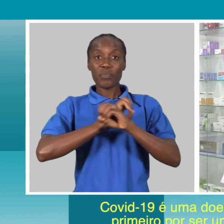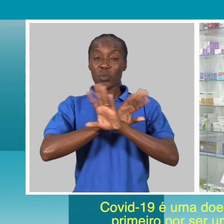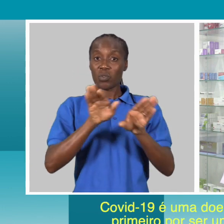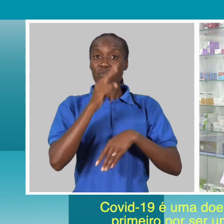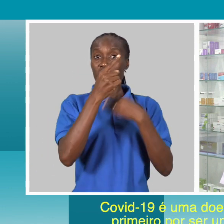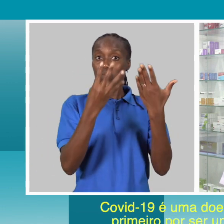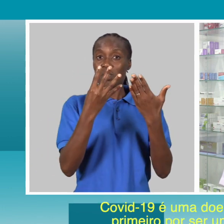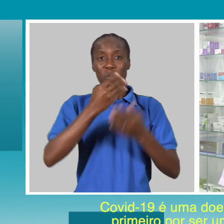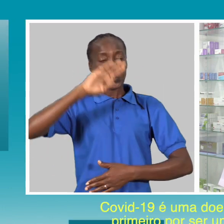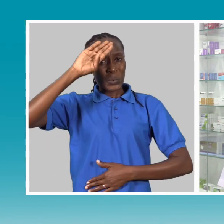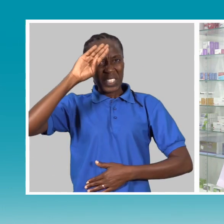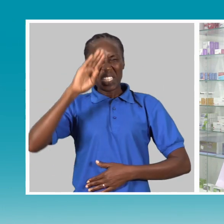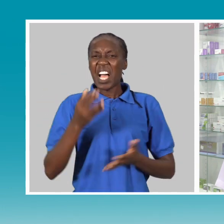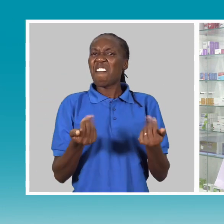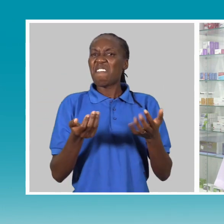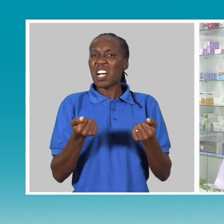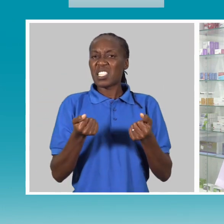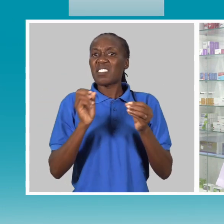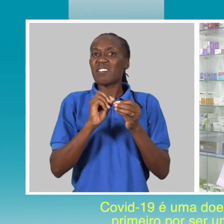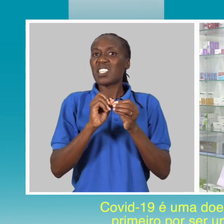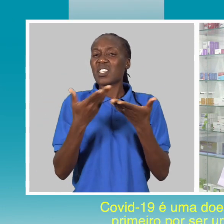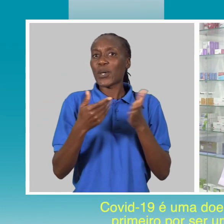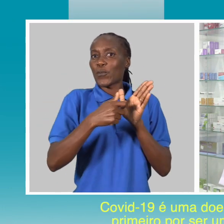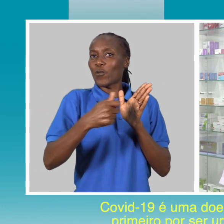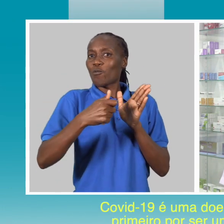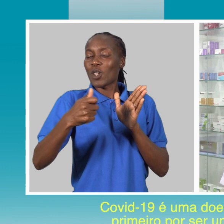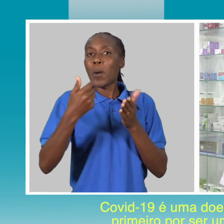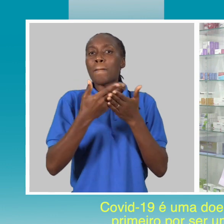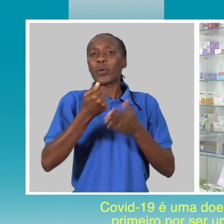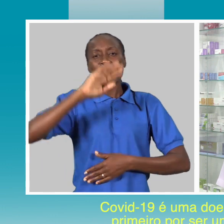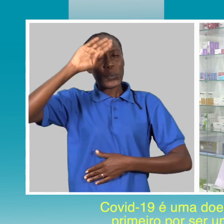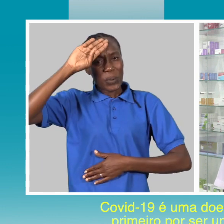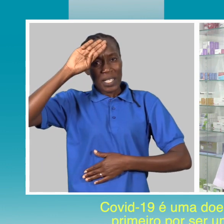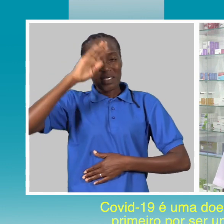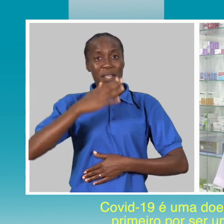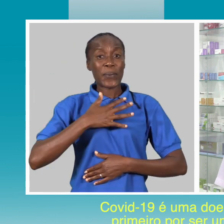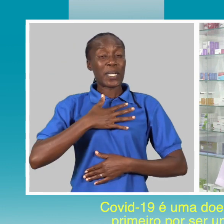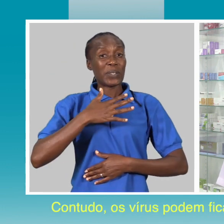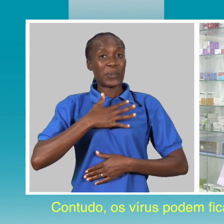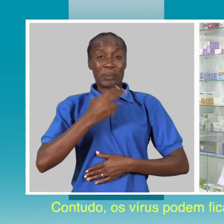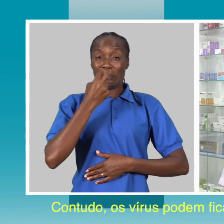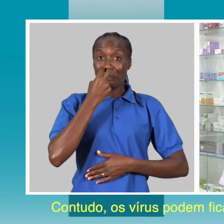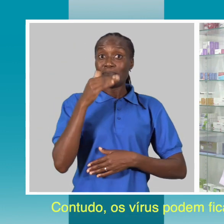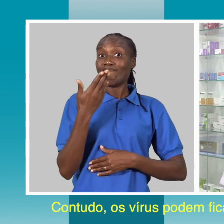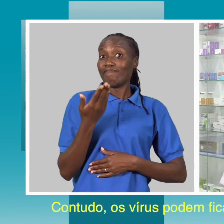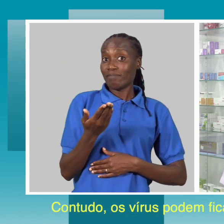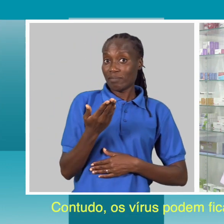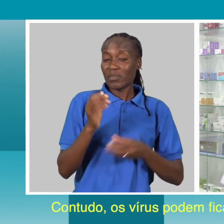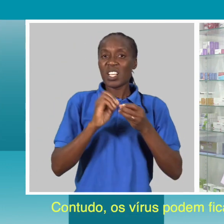-19 é uma doença fácil de se transmitir, primeiro por ser uma doença respiratória, contudo,